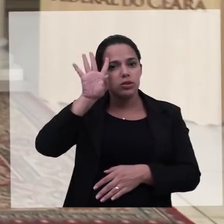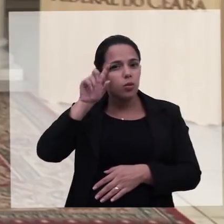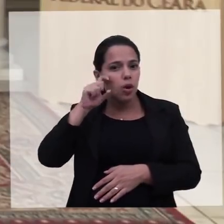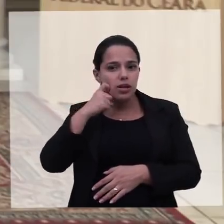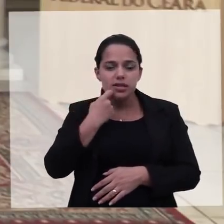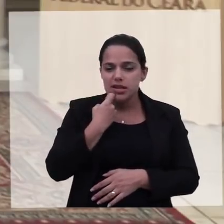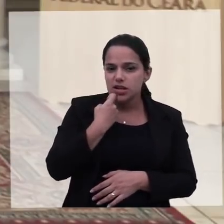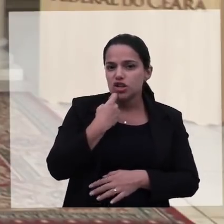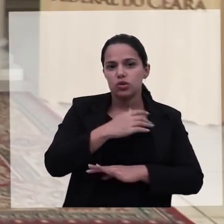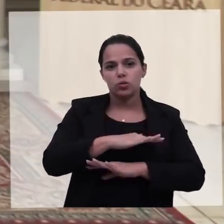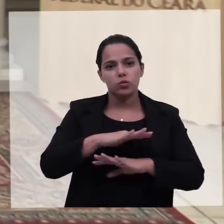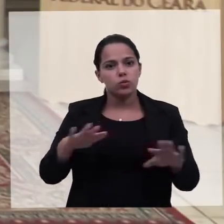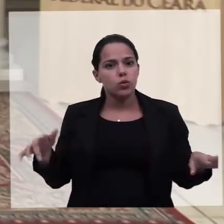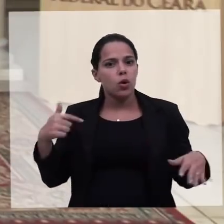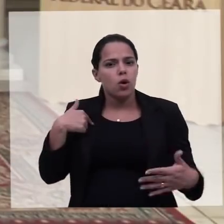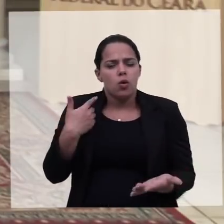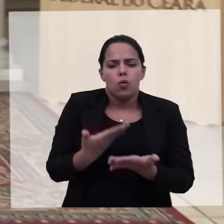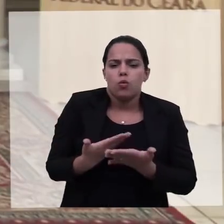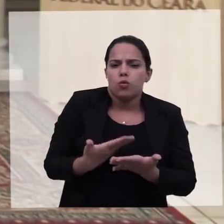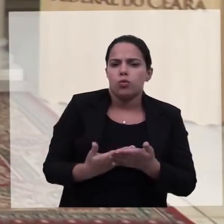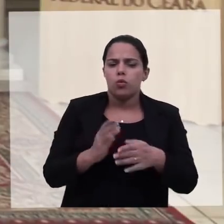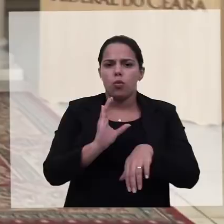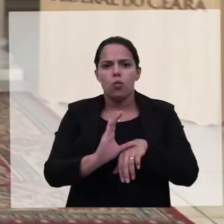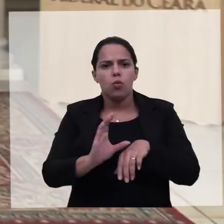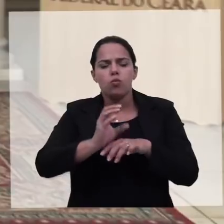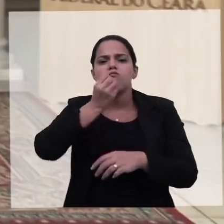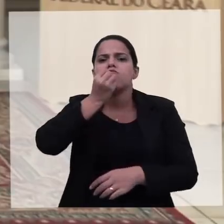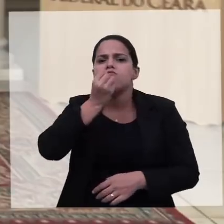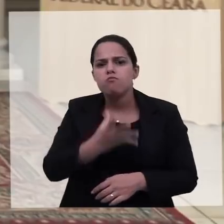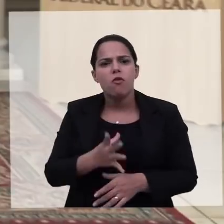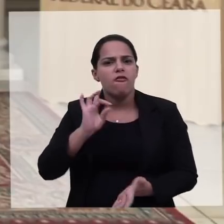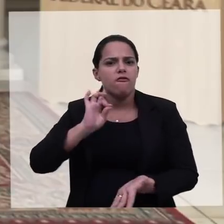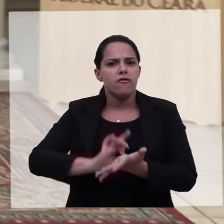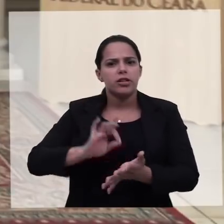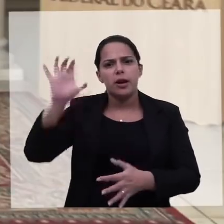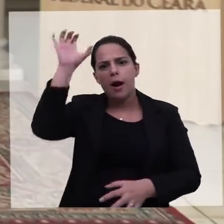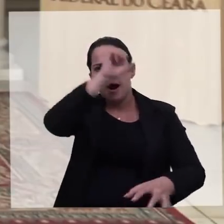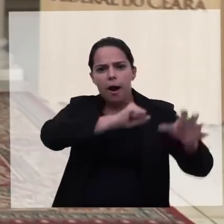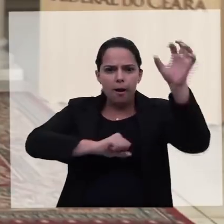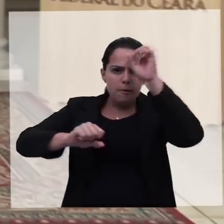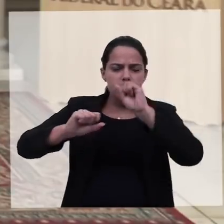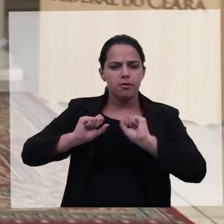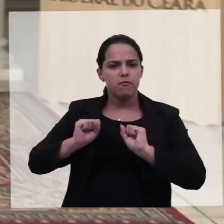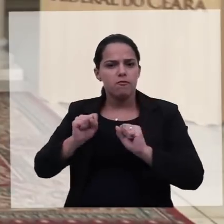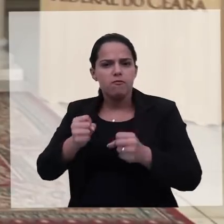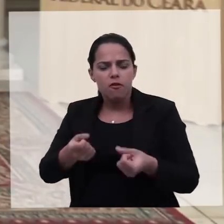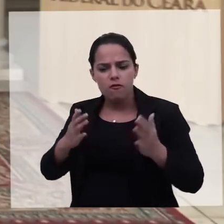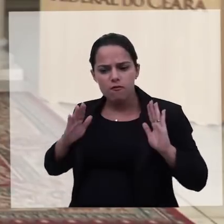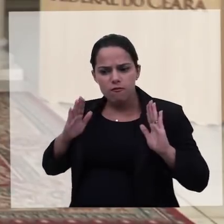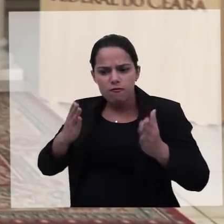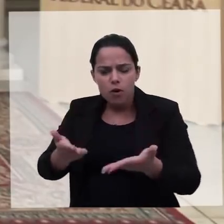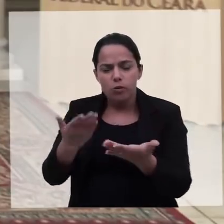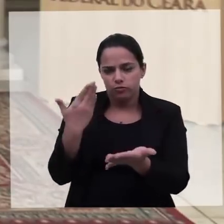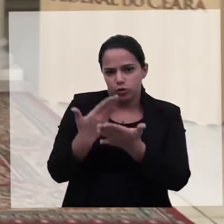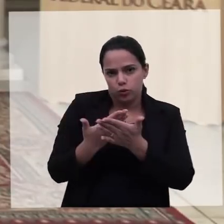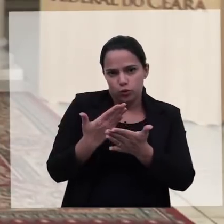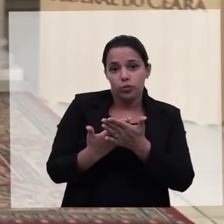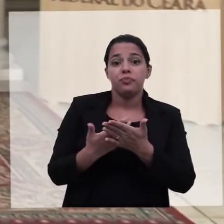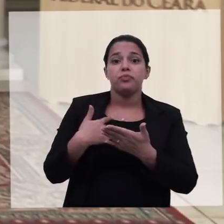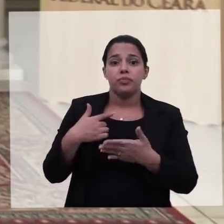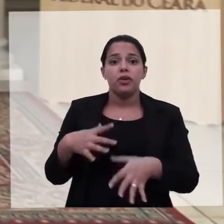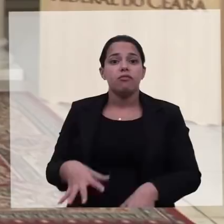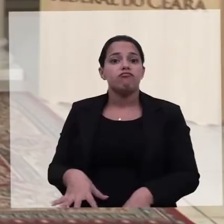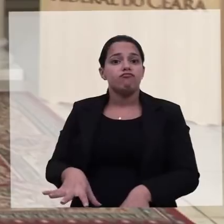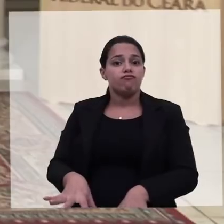6 por semestre para fazer um curso bem feito, realmente ter um aprendizado. Se dedicar, né? Me dedicar.